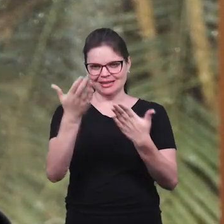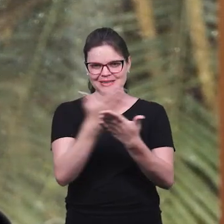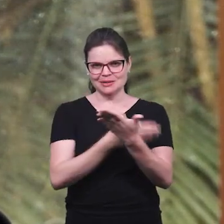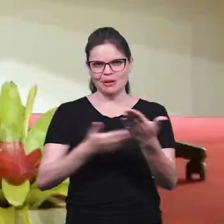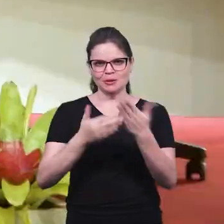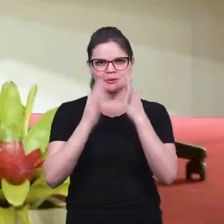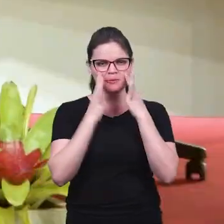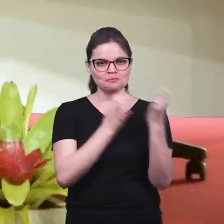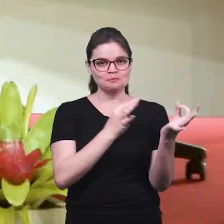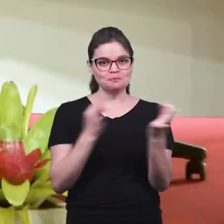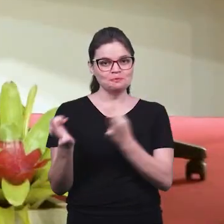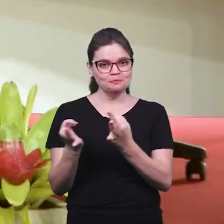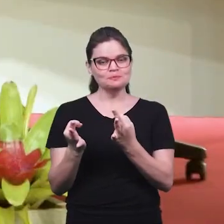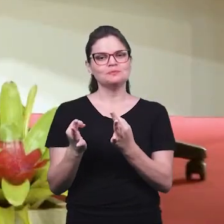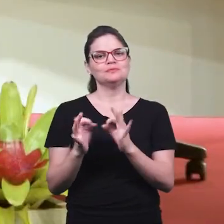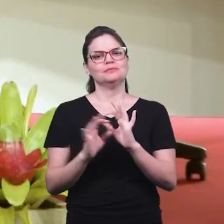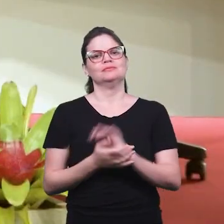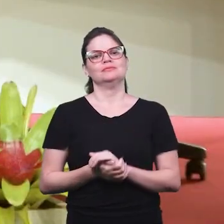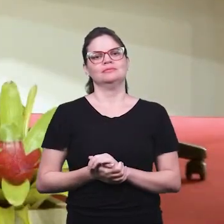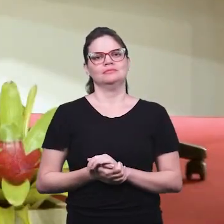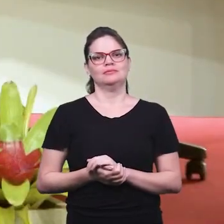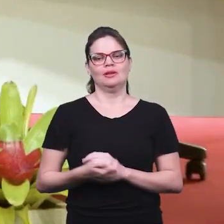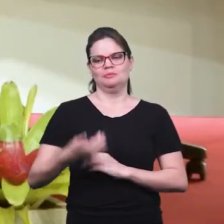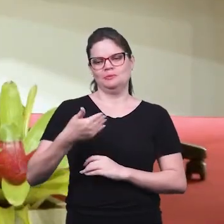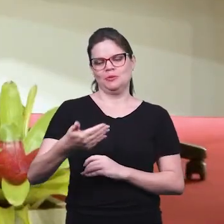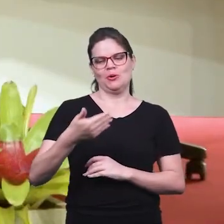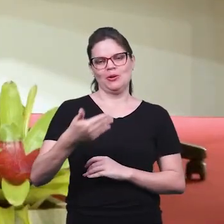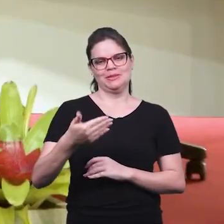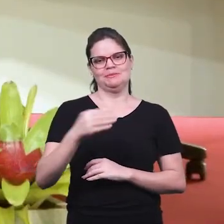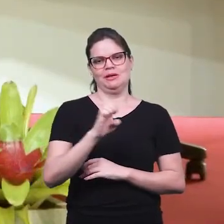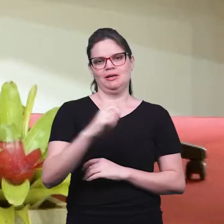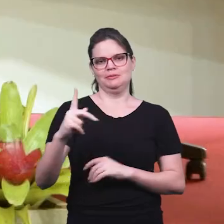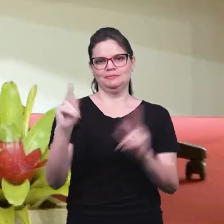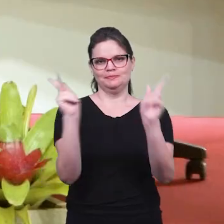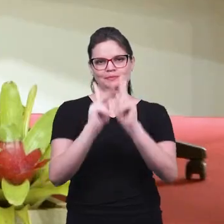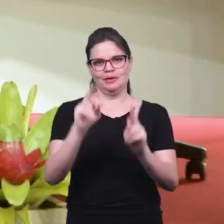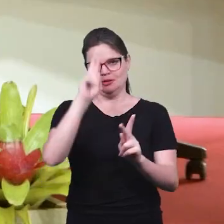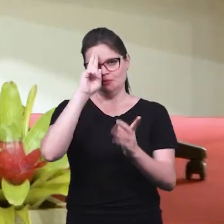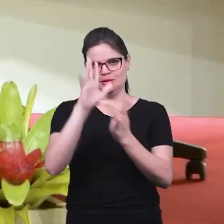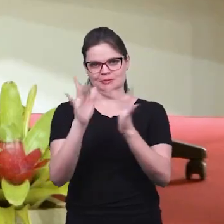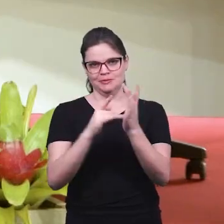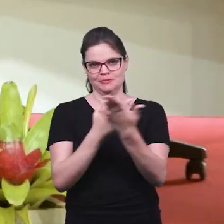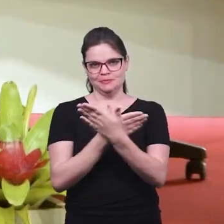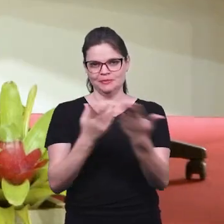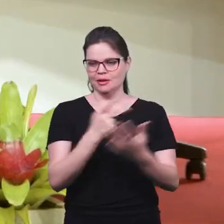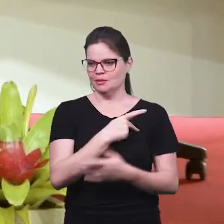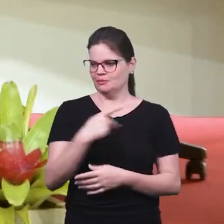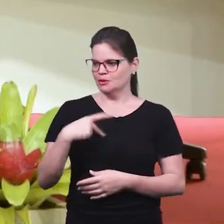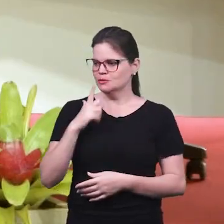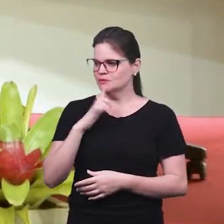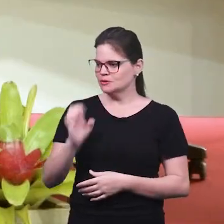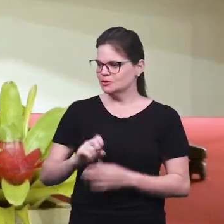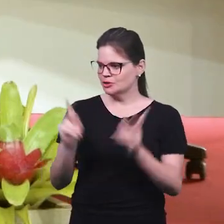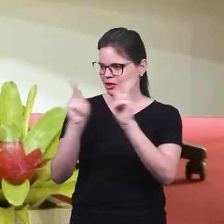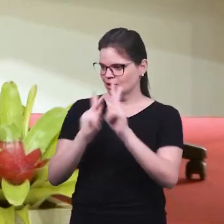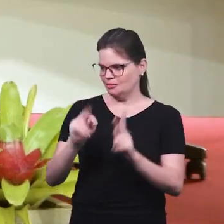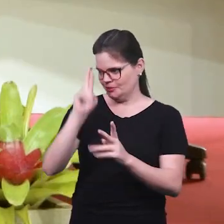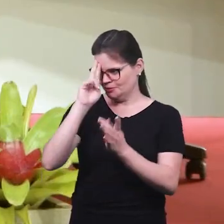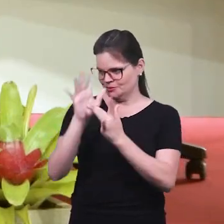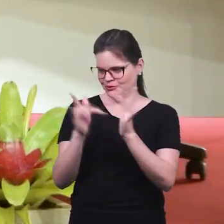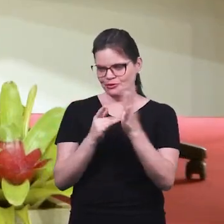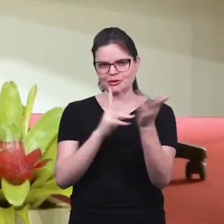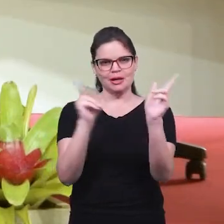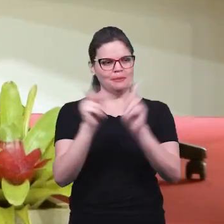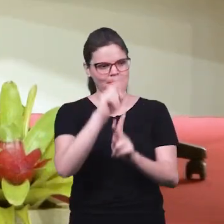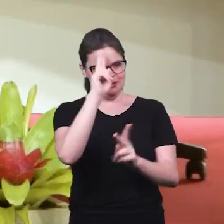Agradecemos a presença de todos, nos prepararemos para a próxima edição. A paz do Senhor, pastor Luiz Eugênio, a paz do